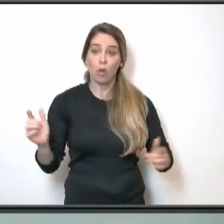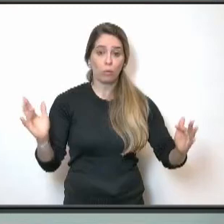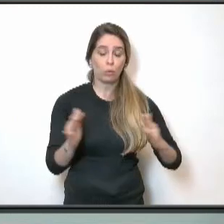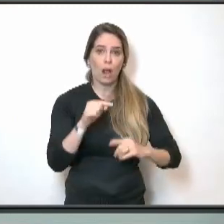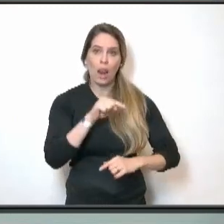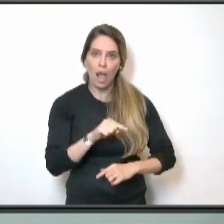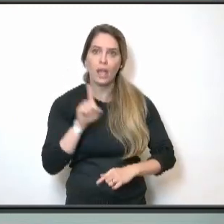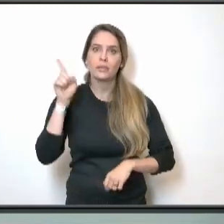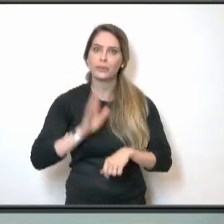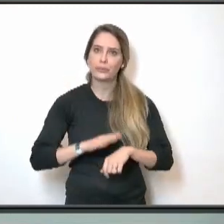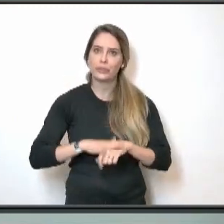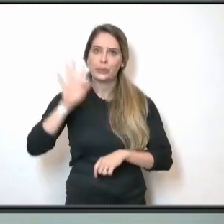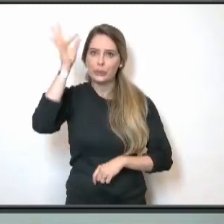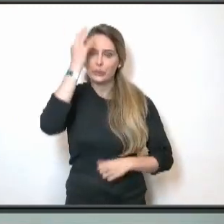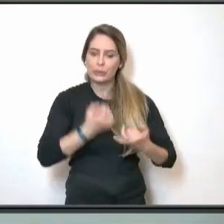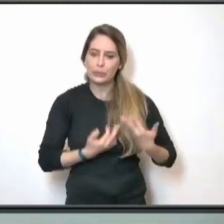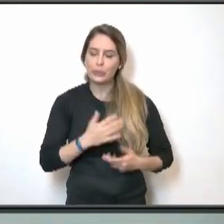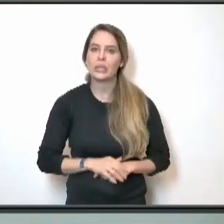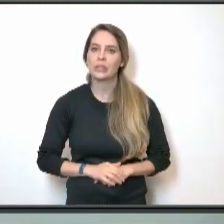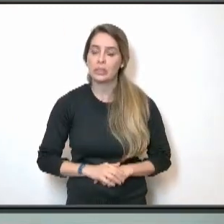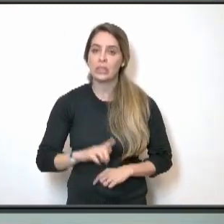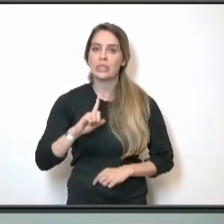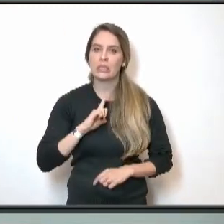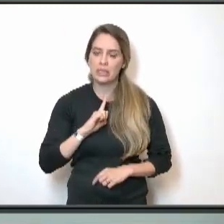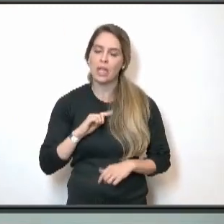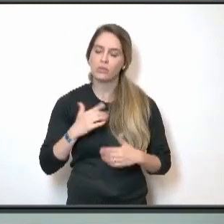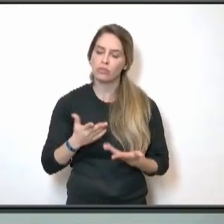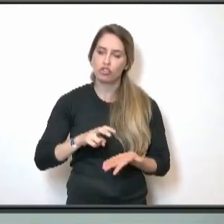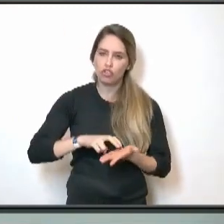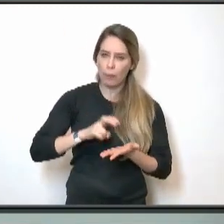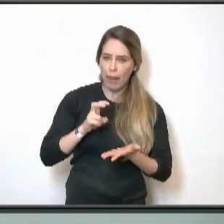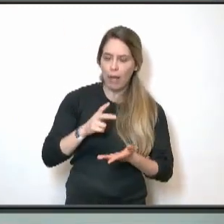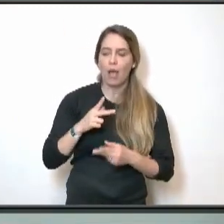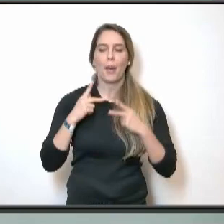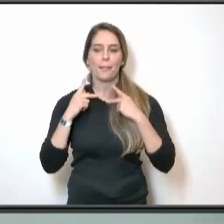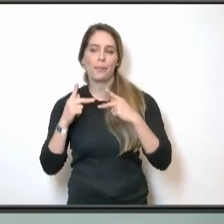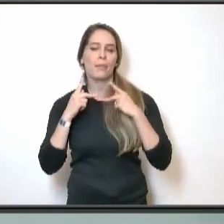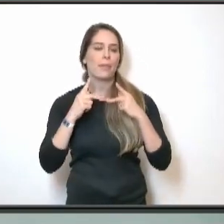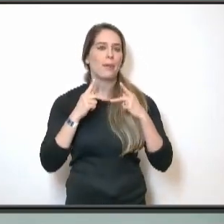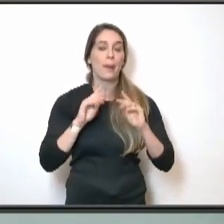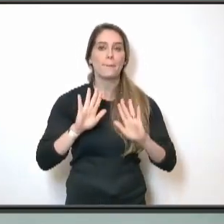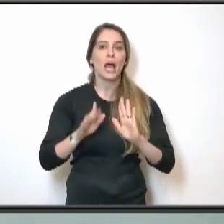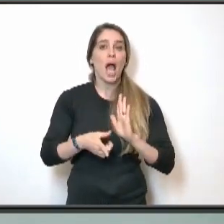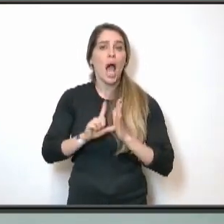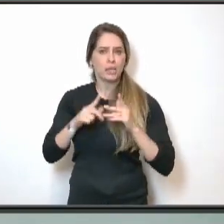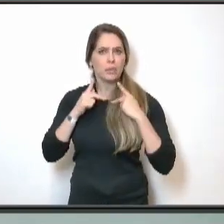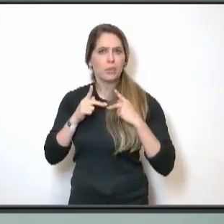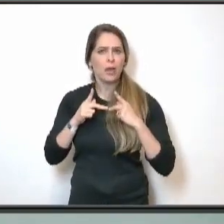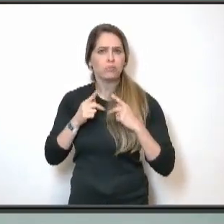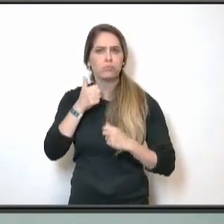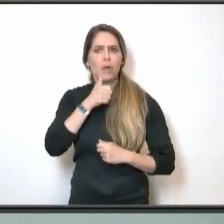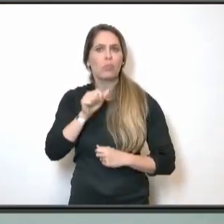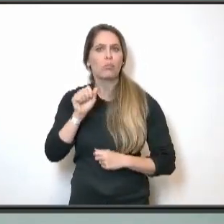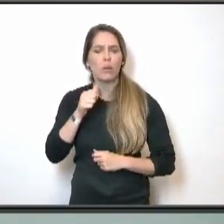capela. Haveria a pregação do ministrante da manhã, mas um pouco antes uma moça subiu e começou a falar